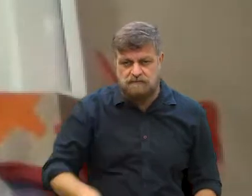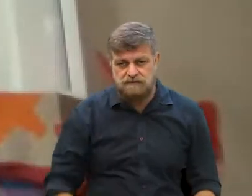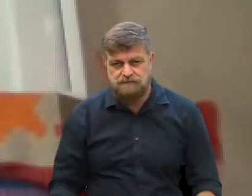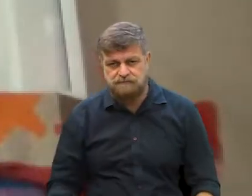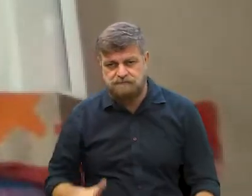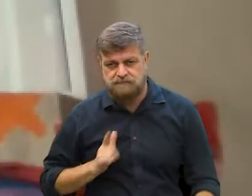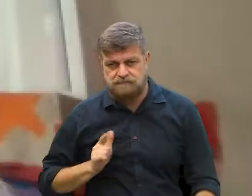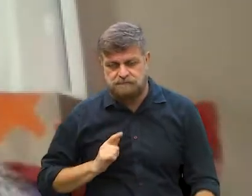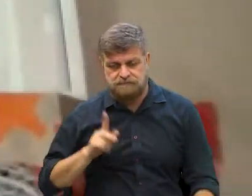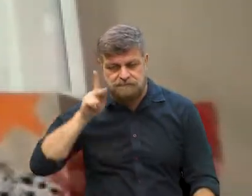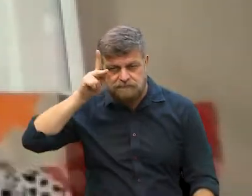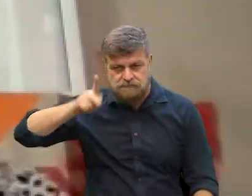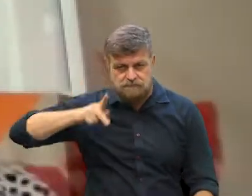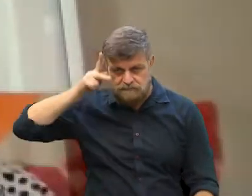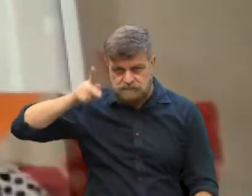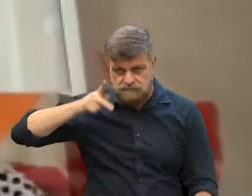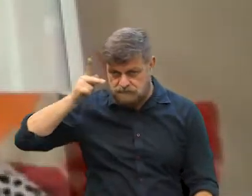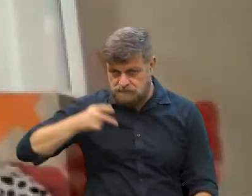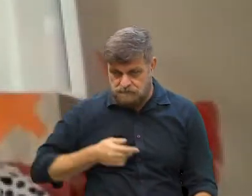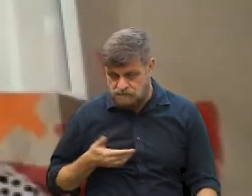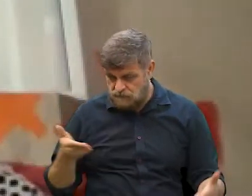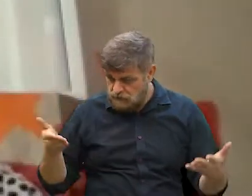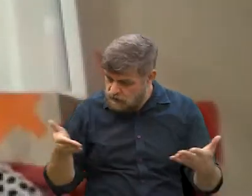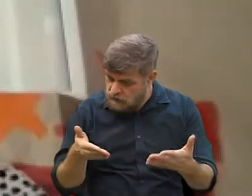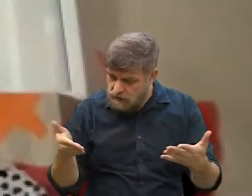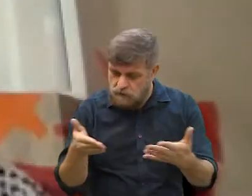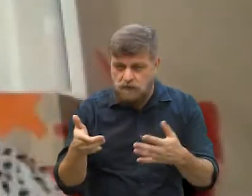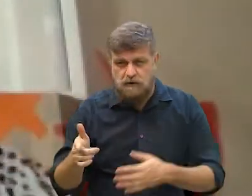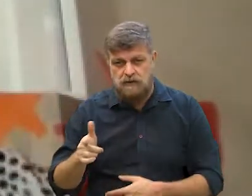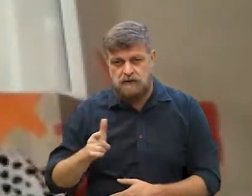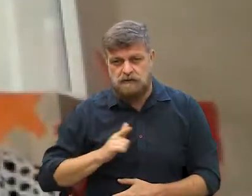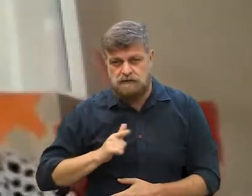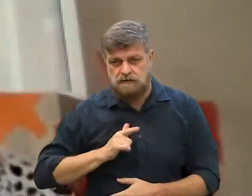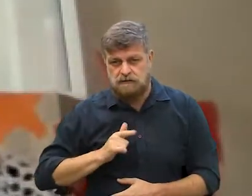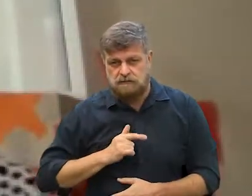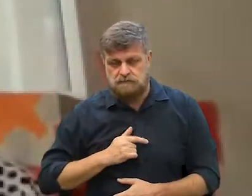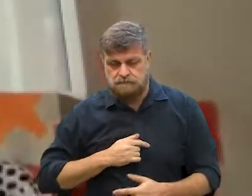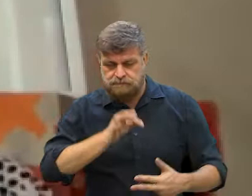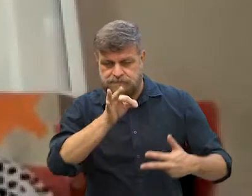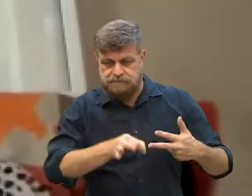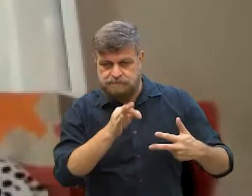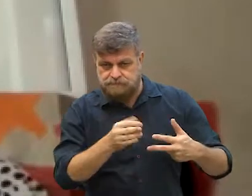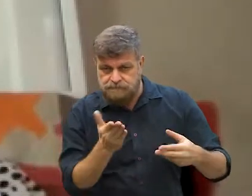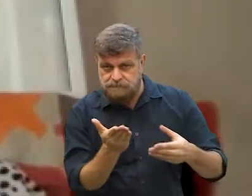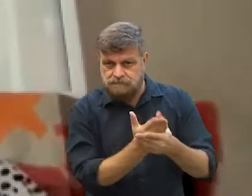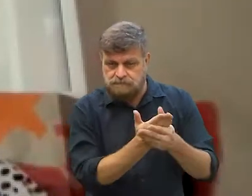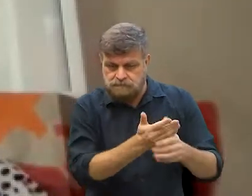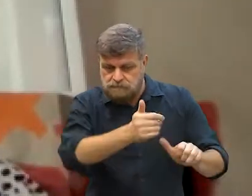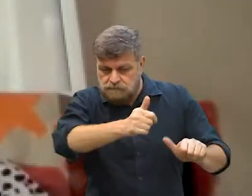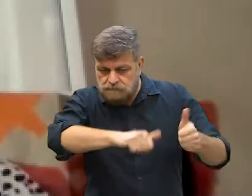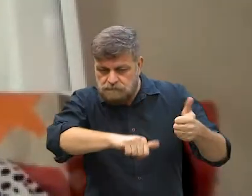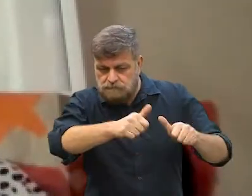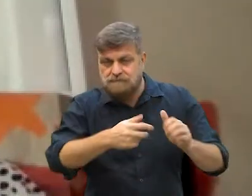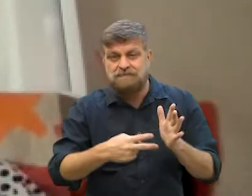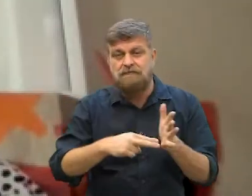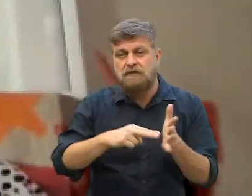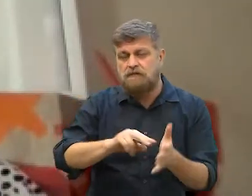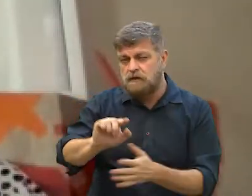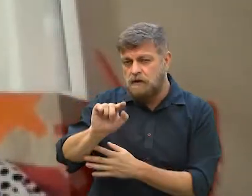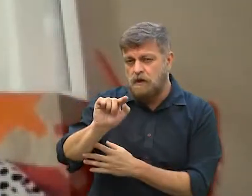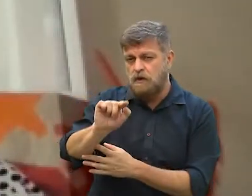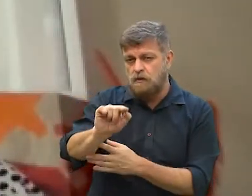essa atual política ela está sendo está sob judice esse significa